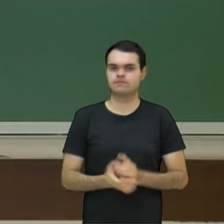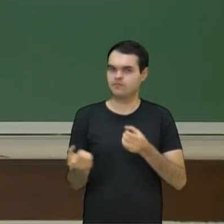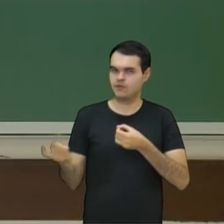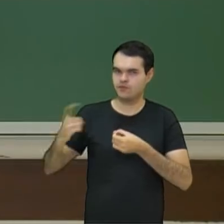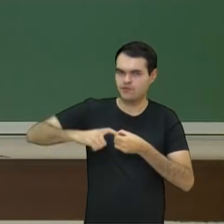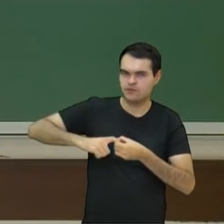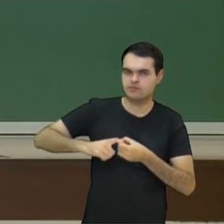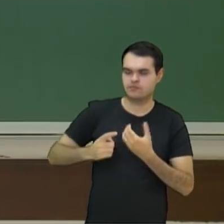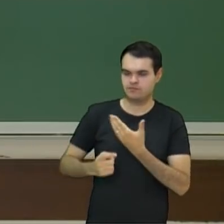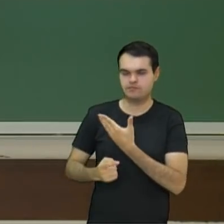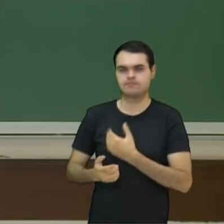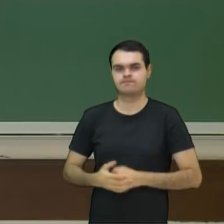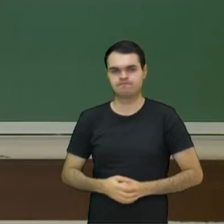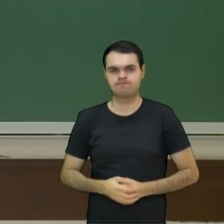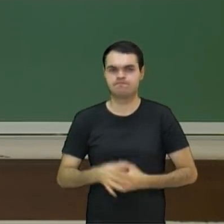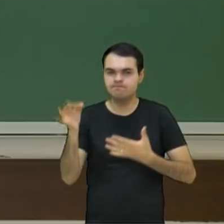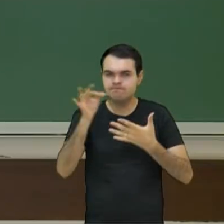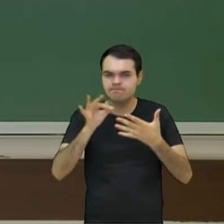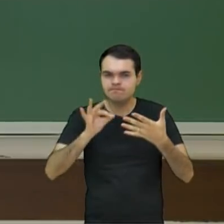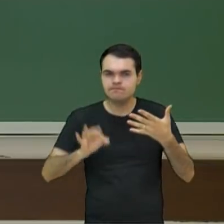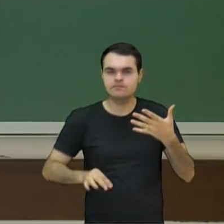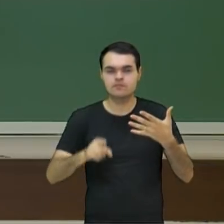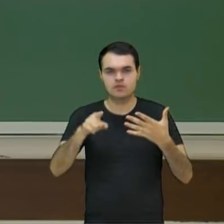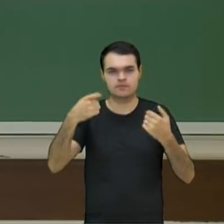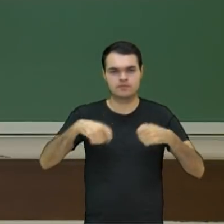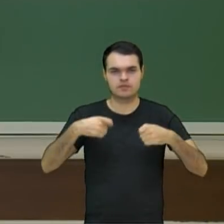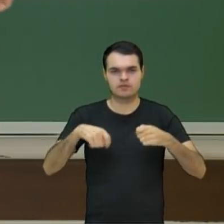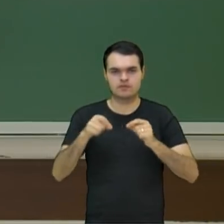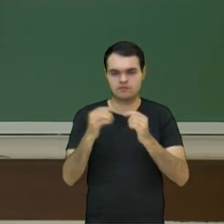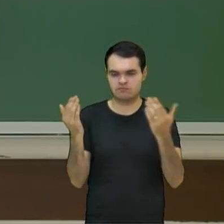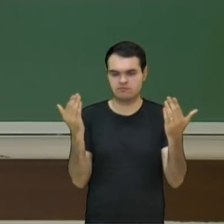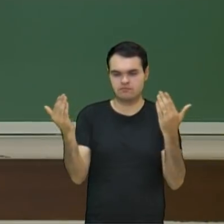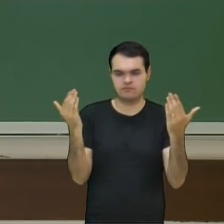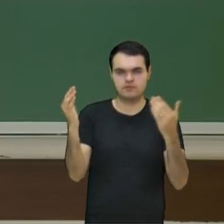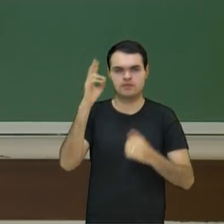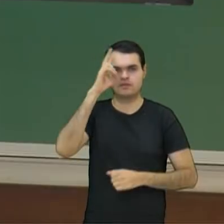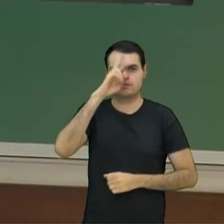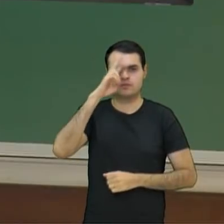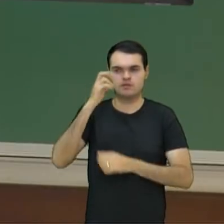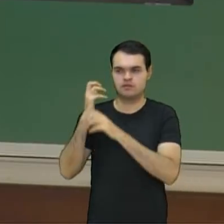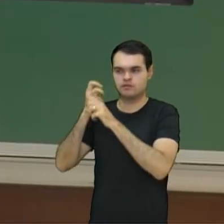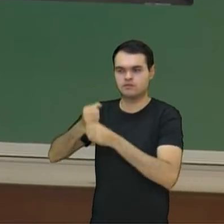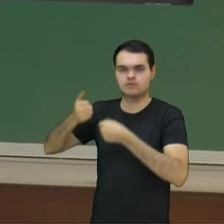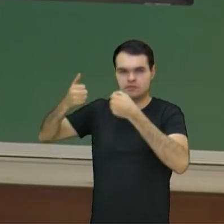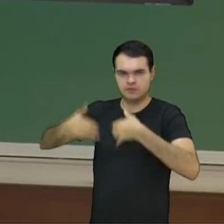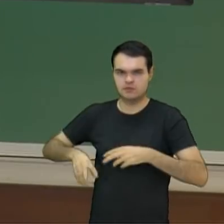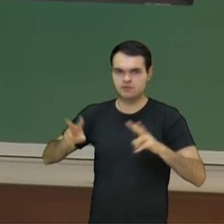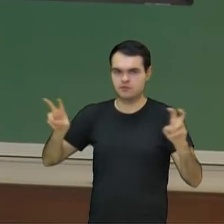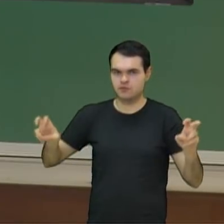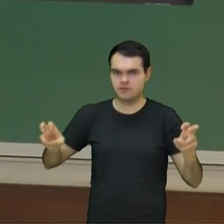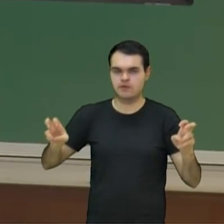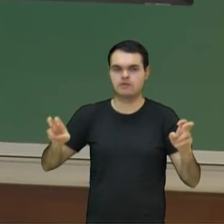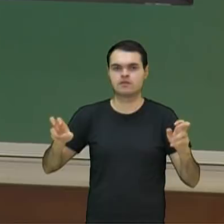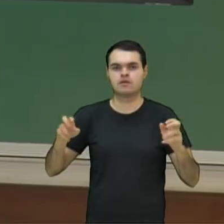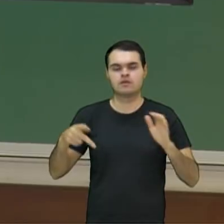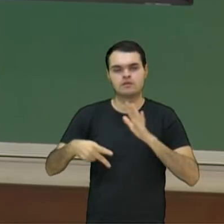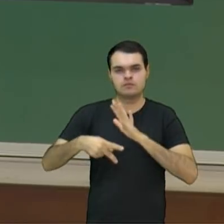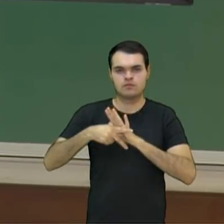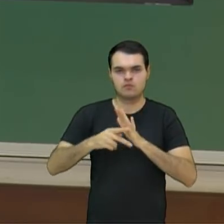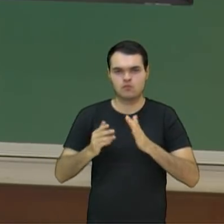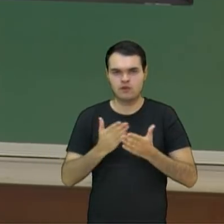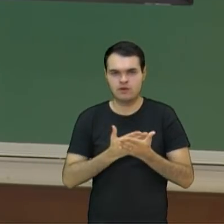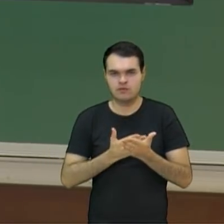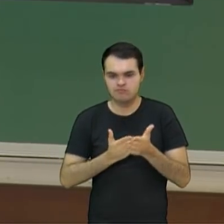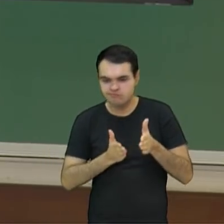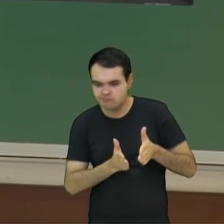Voltamos então ali com a correção. Vocês deveriam fazer uma análise, lembrado que nós falamos sobre a abertura do caminho